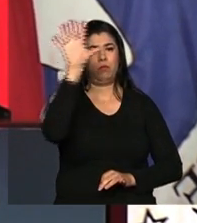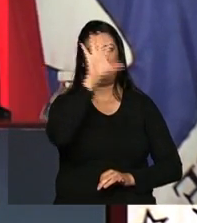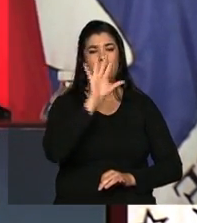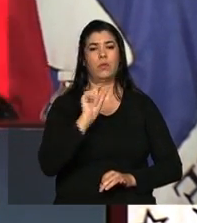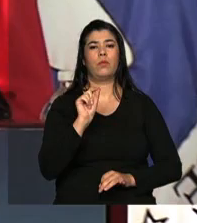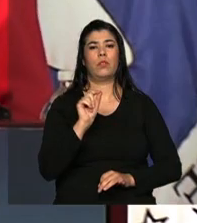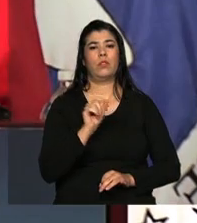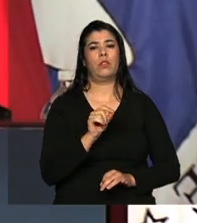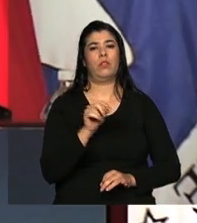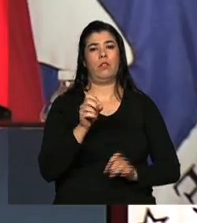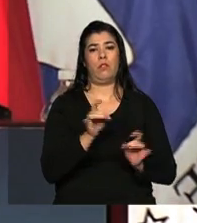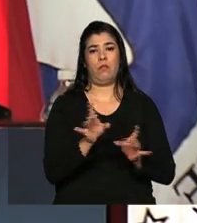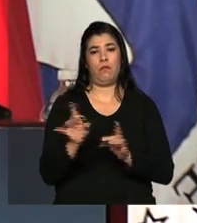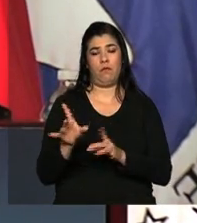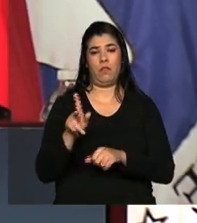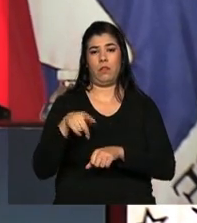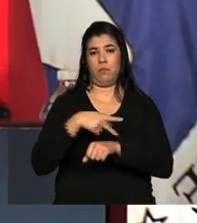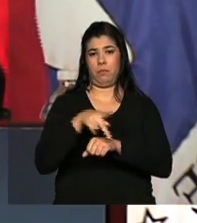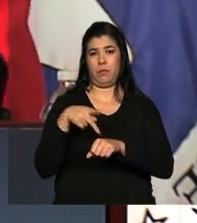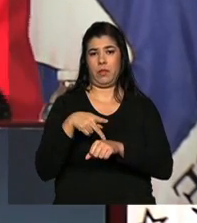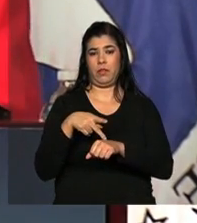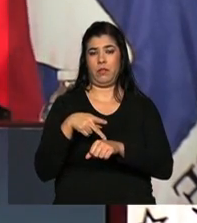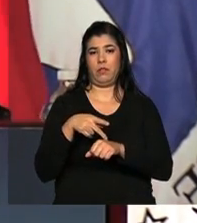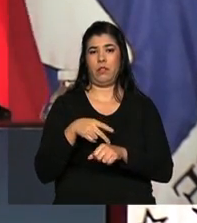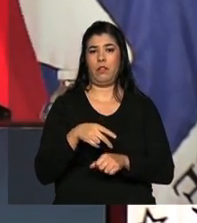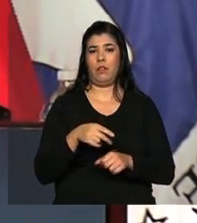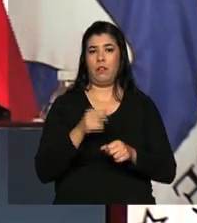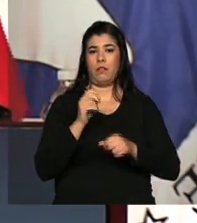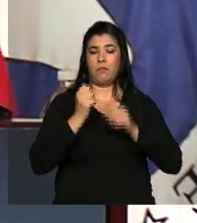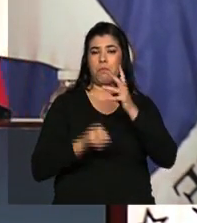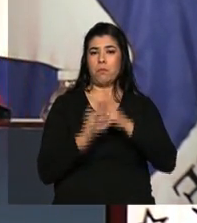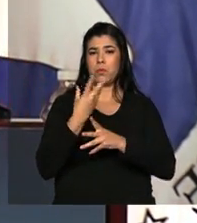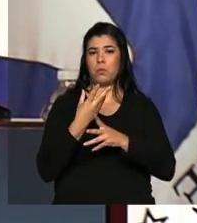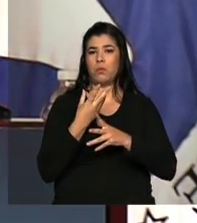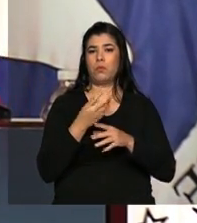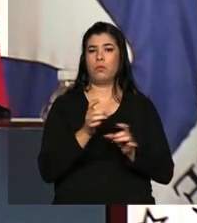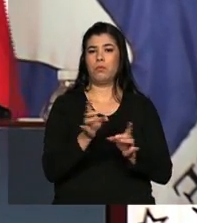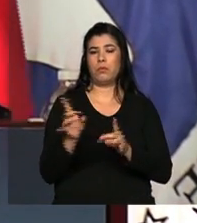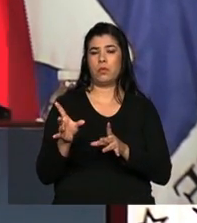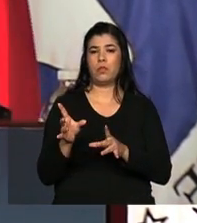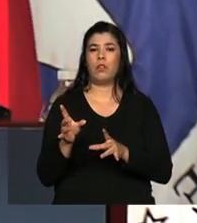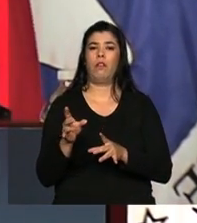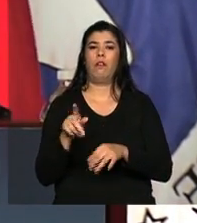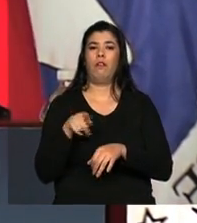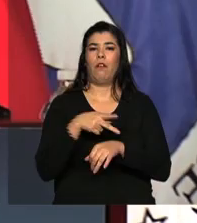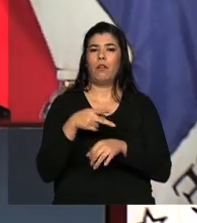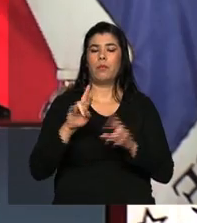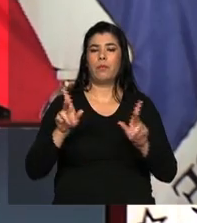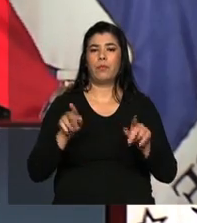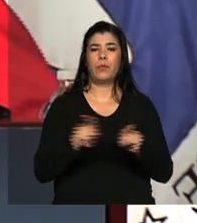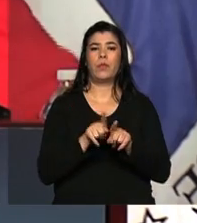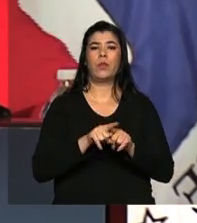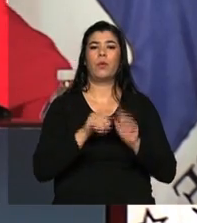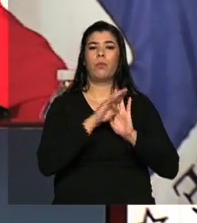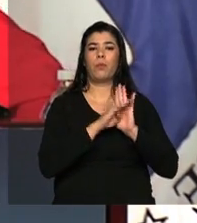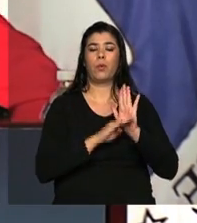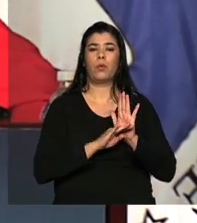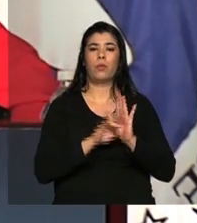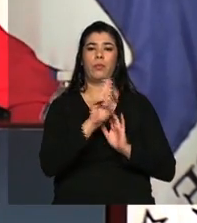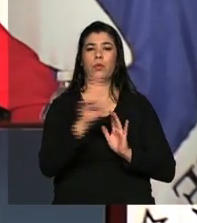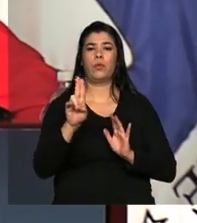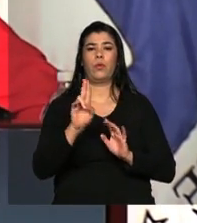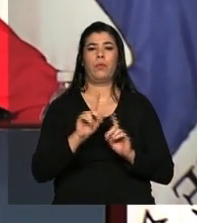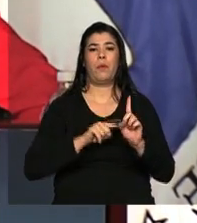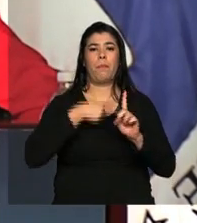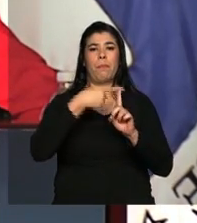Exportação. Podemos ter mais Brasil no mundo e mais também,